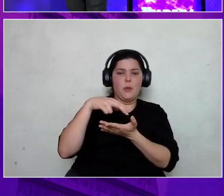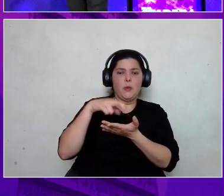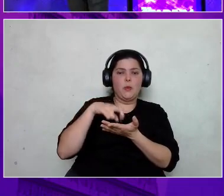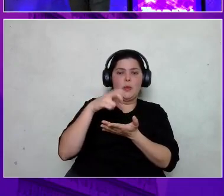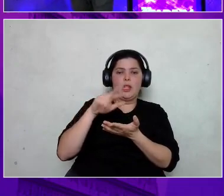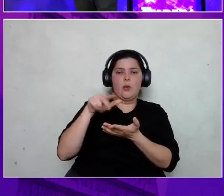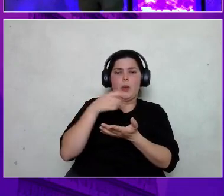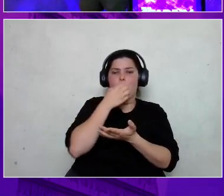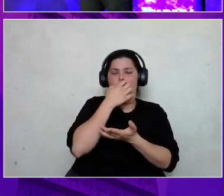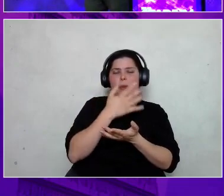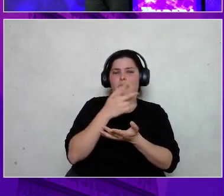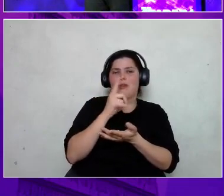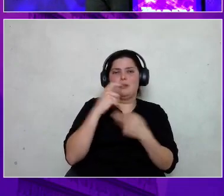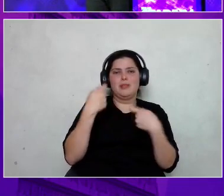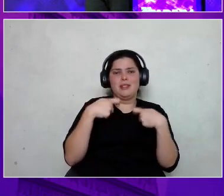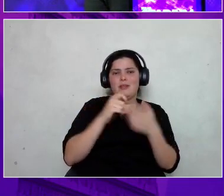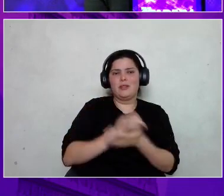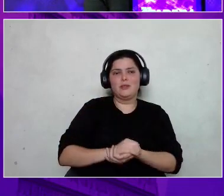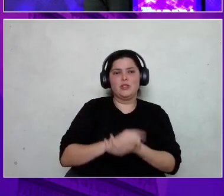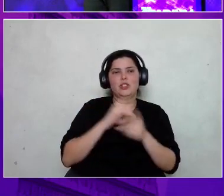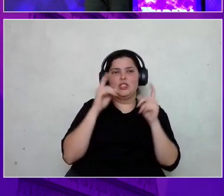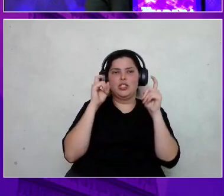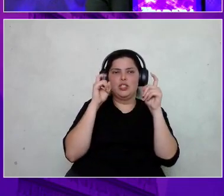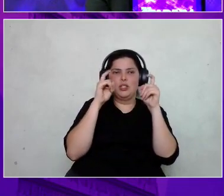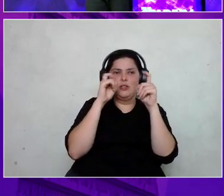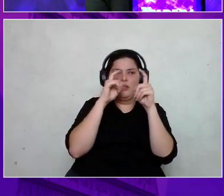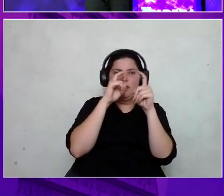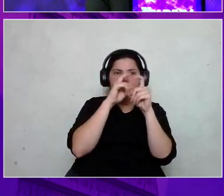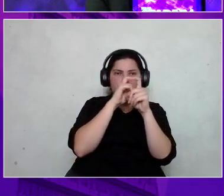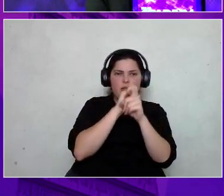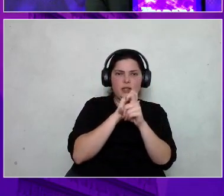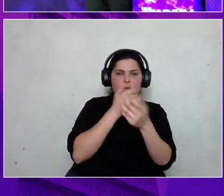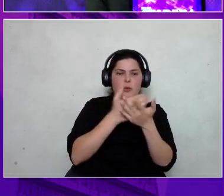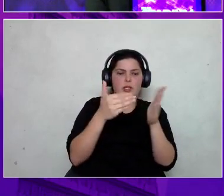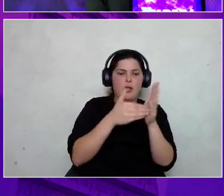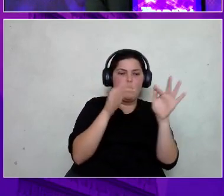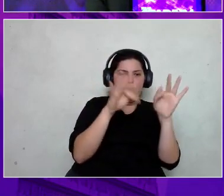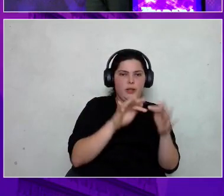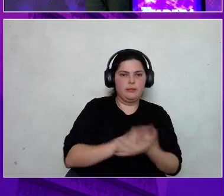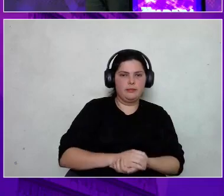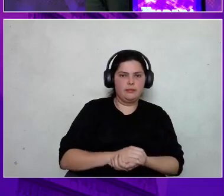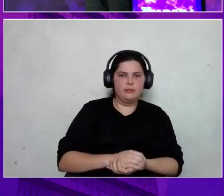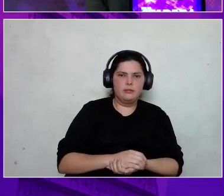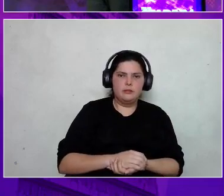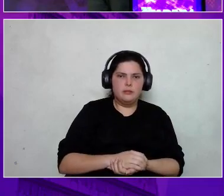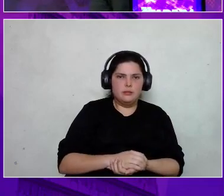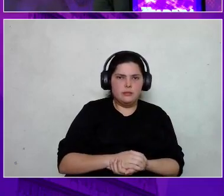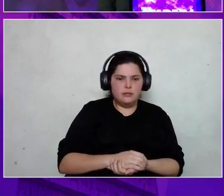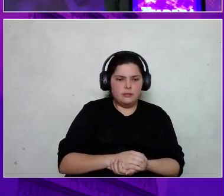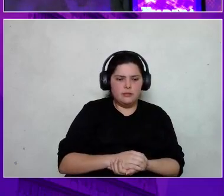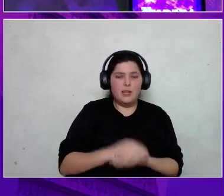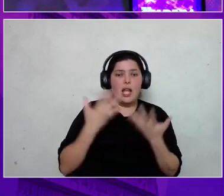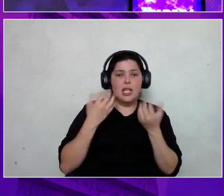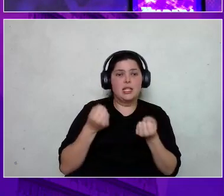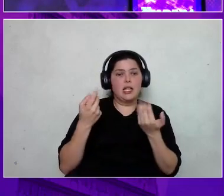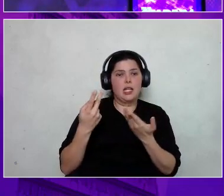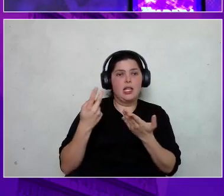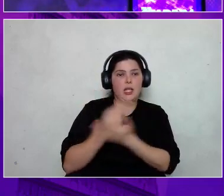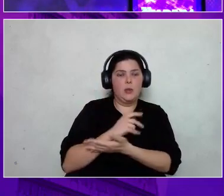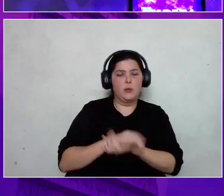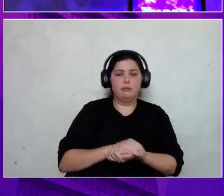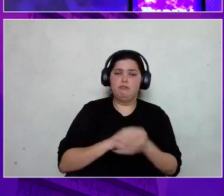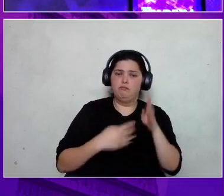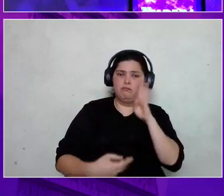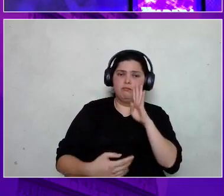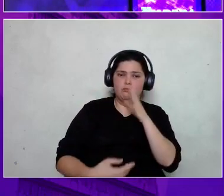dificultava a ida dele do início ao fim da funcionalidade. Tolerância a erros. Isso aqui é legal, porque assim,